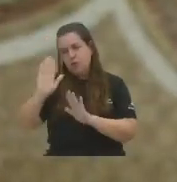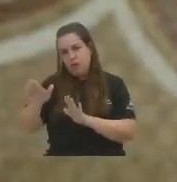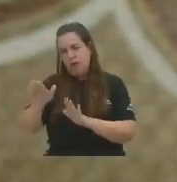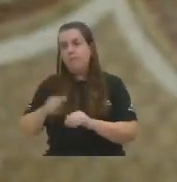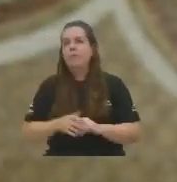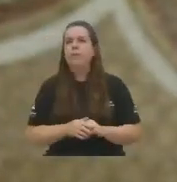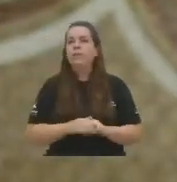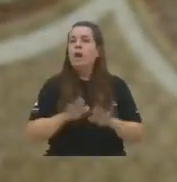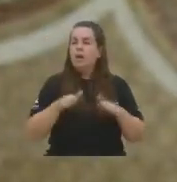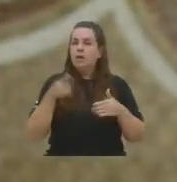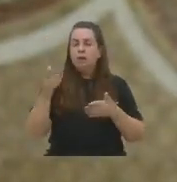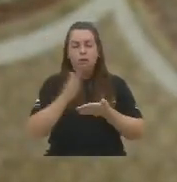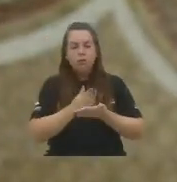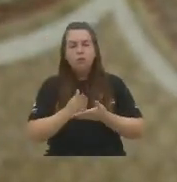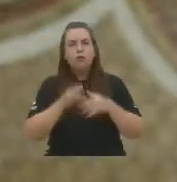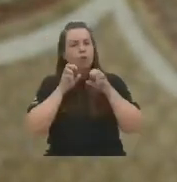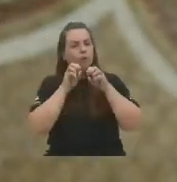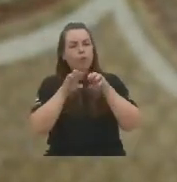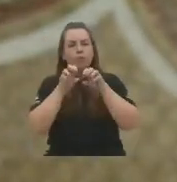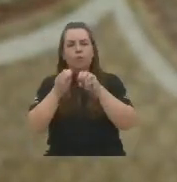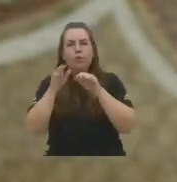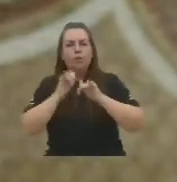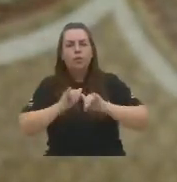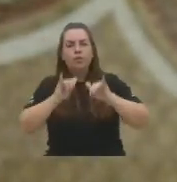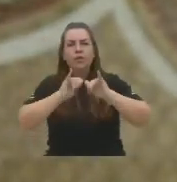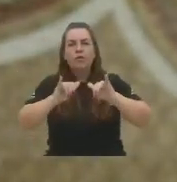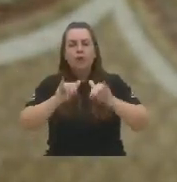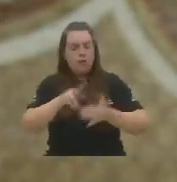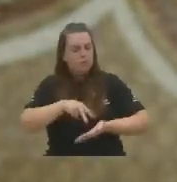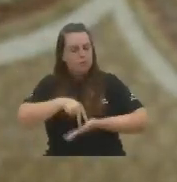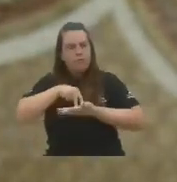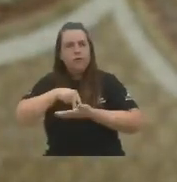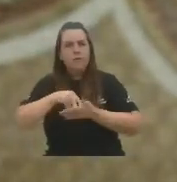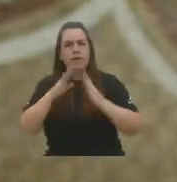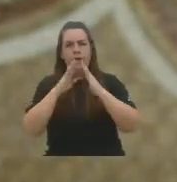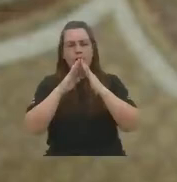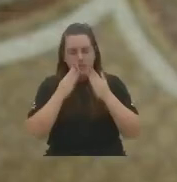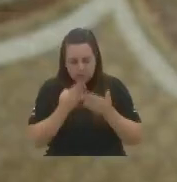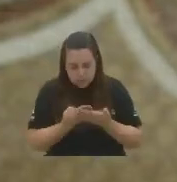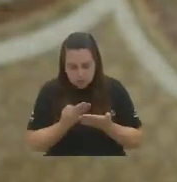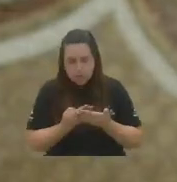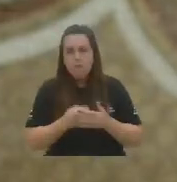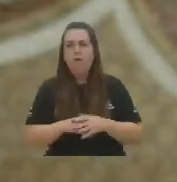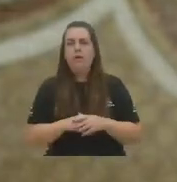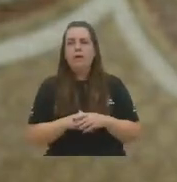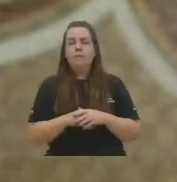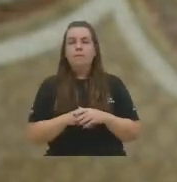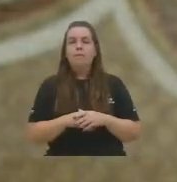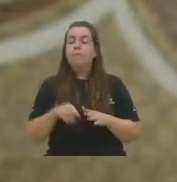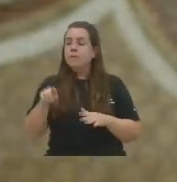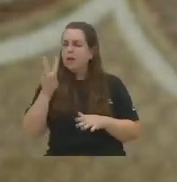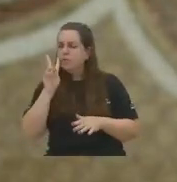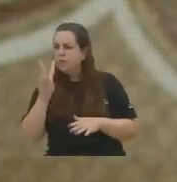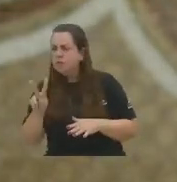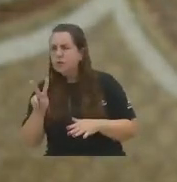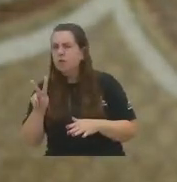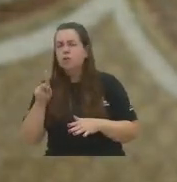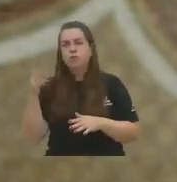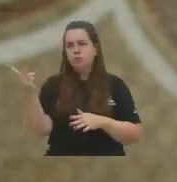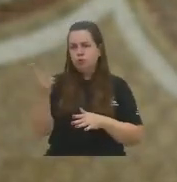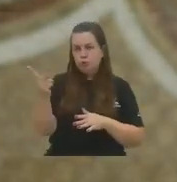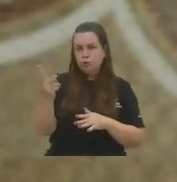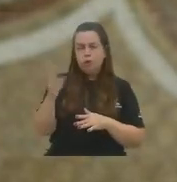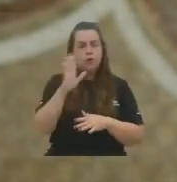Então, ele começou a falar com muita convicção na sinagoga. Ao escutá-lo, Priscila e Áquila